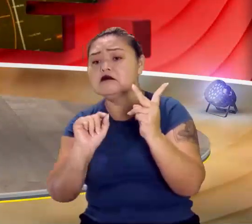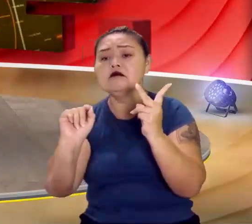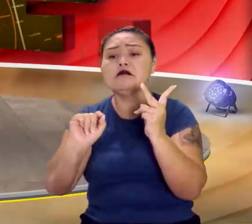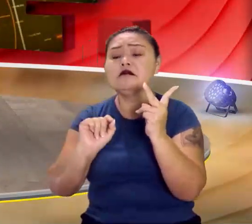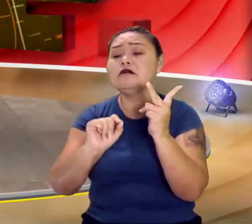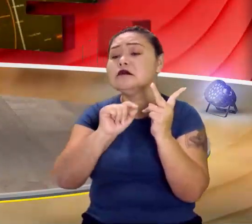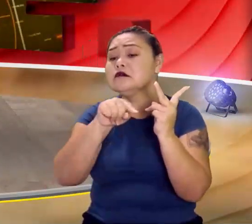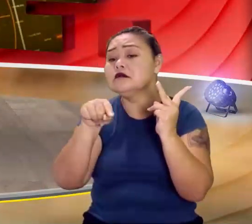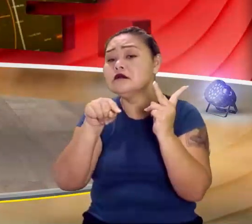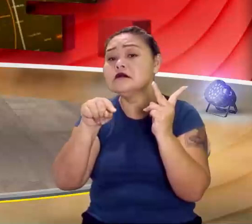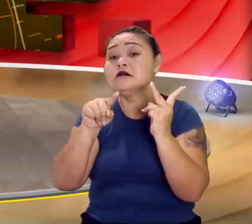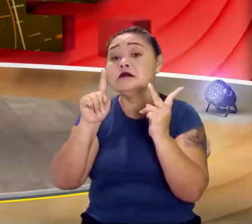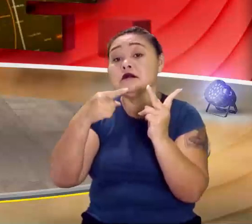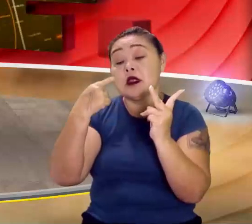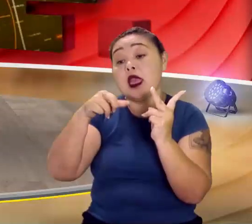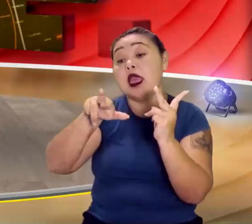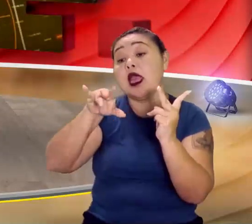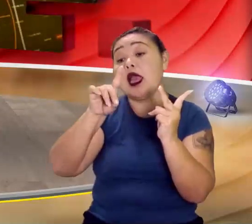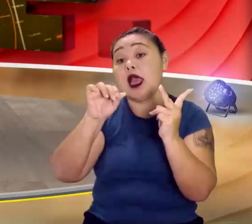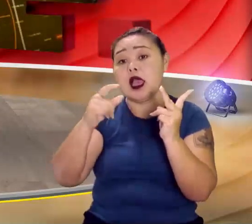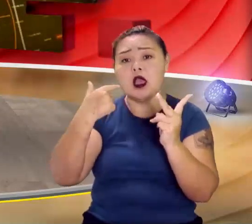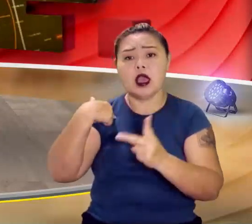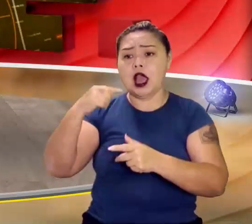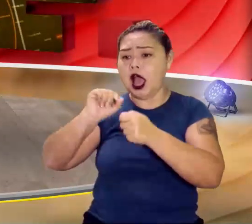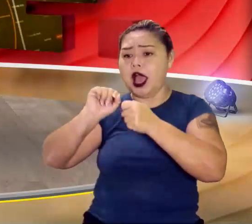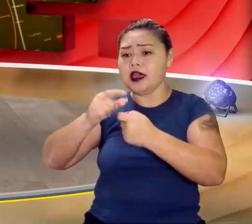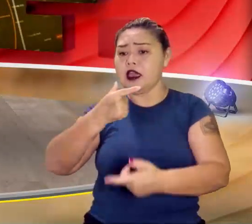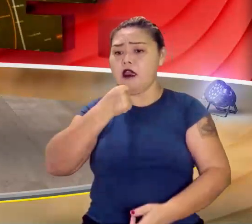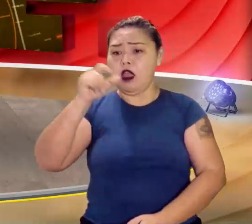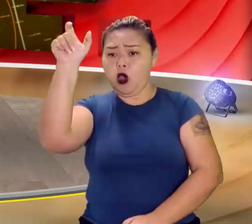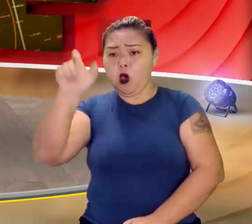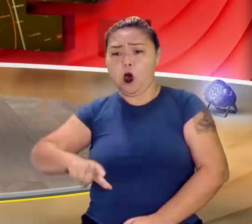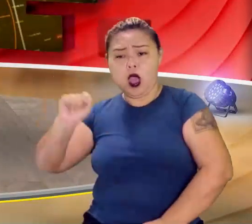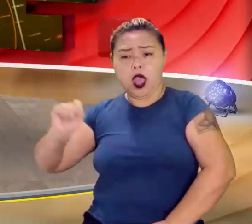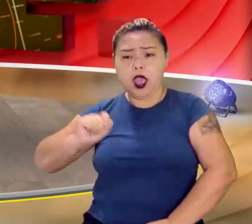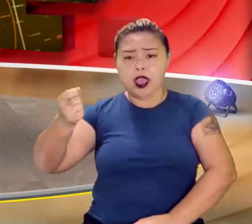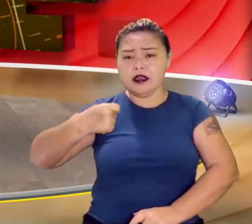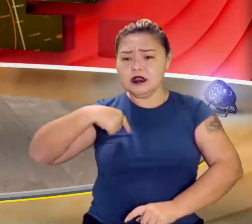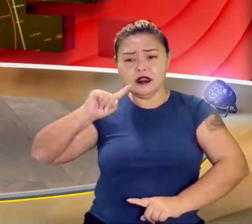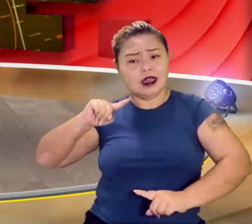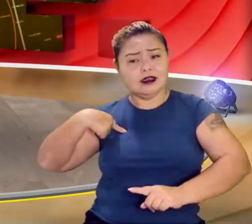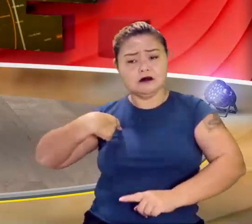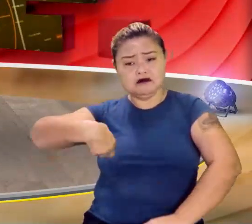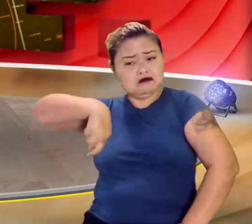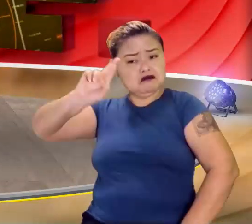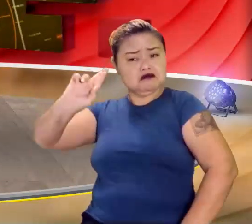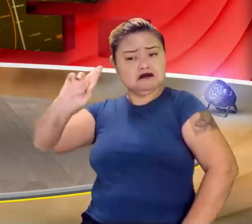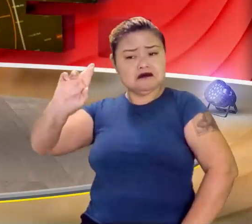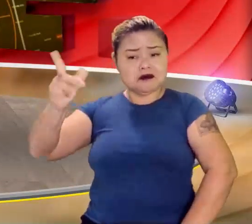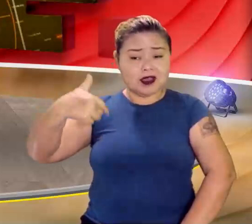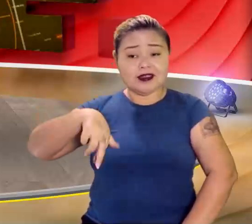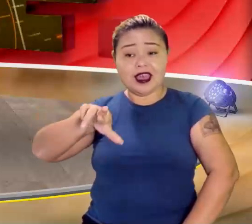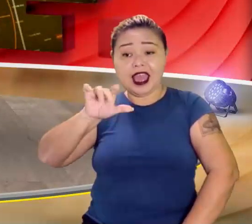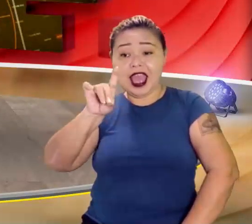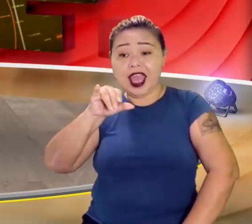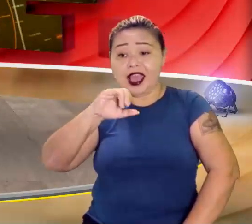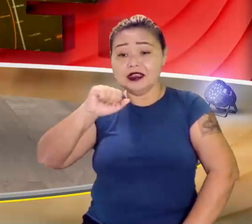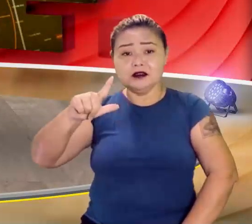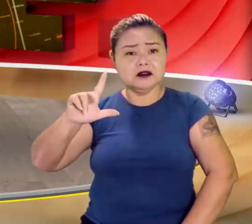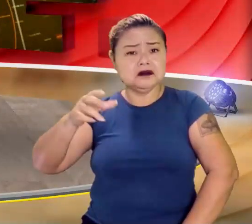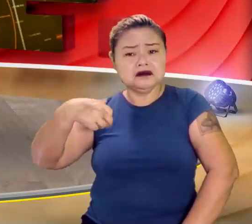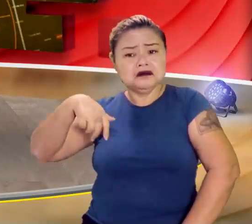é radicando. Radical, sei o que é, aquele cara que é viradão, assim, né? Radical. Isso? Também. Aquela pessoa